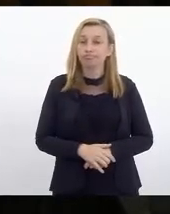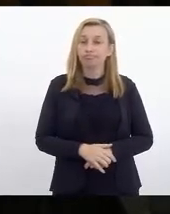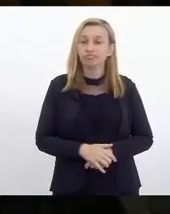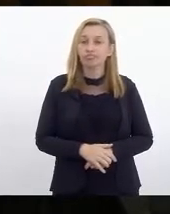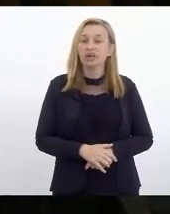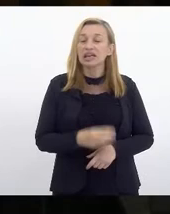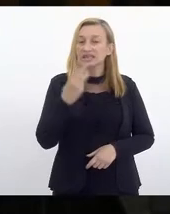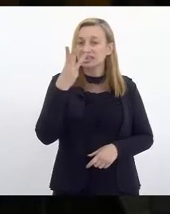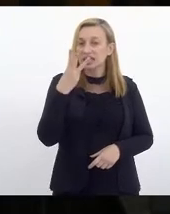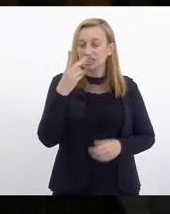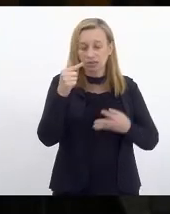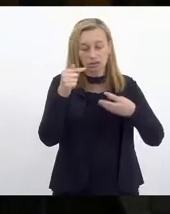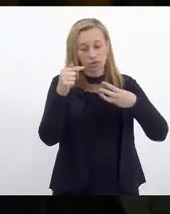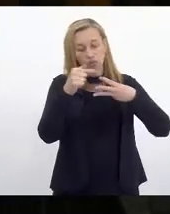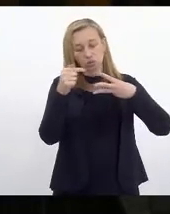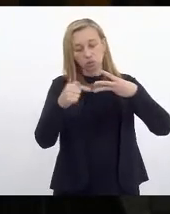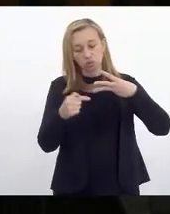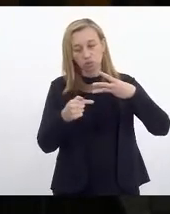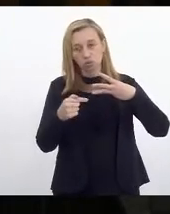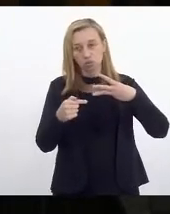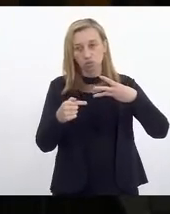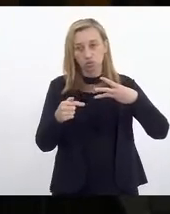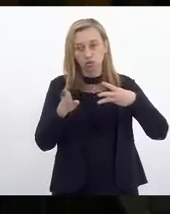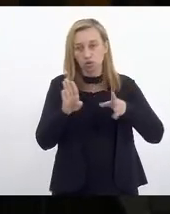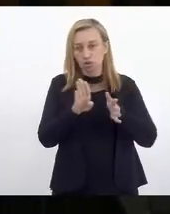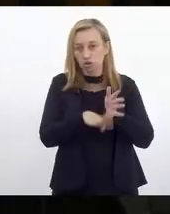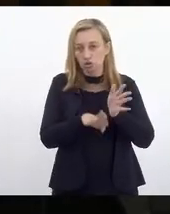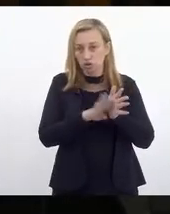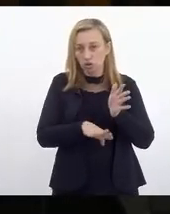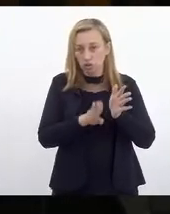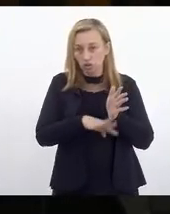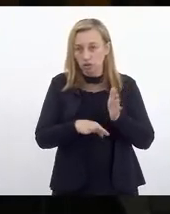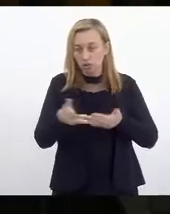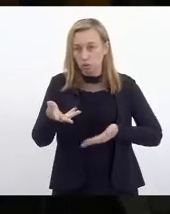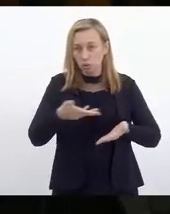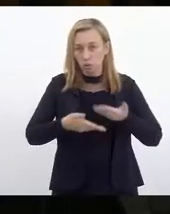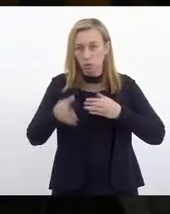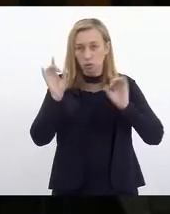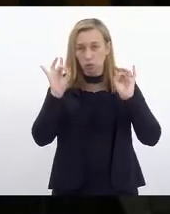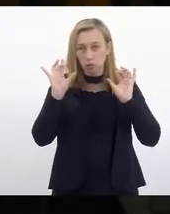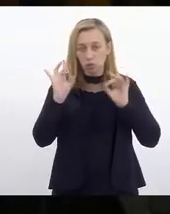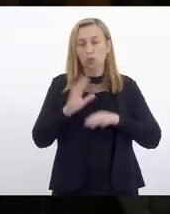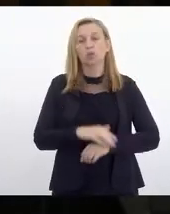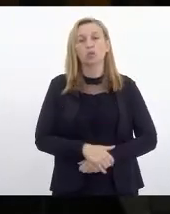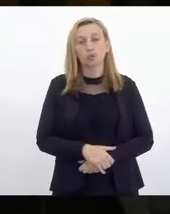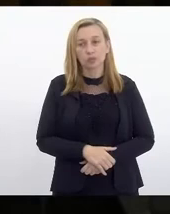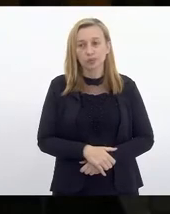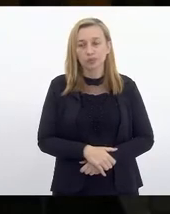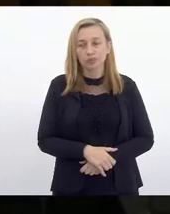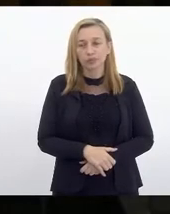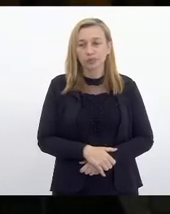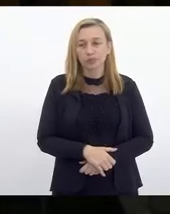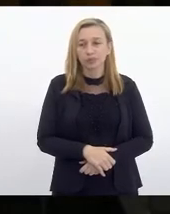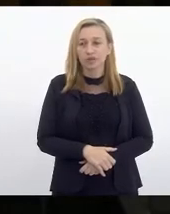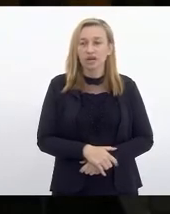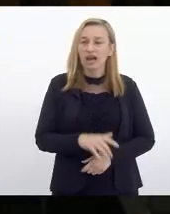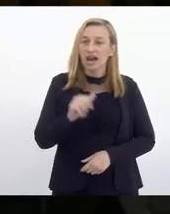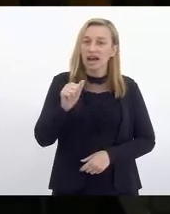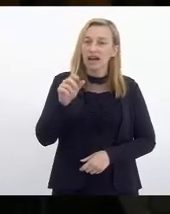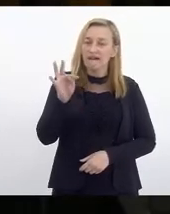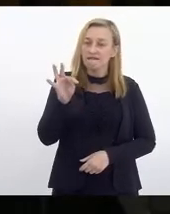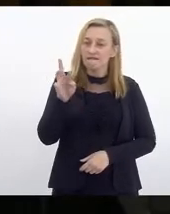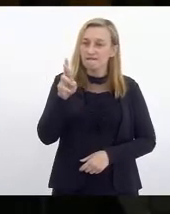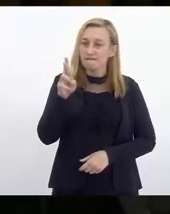Tem três itens que são abatidos das participações especiais, que é o afretamento,